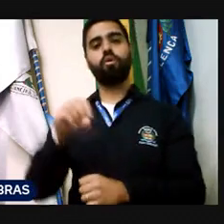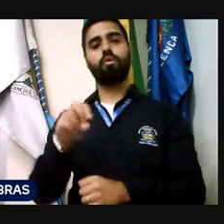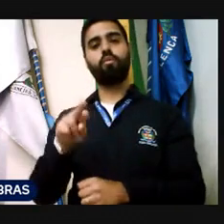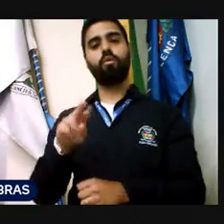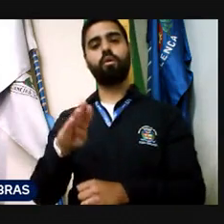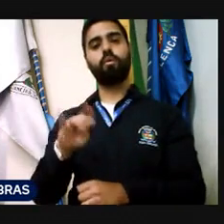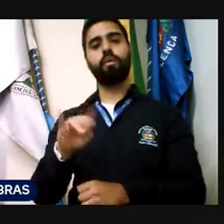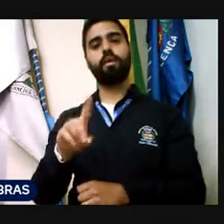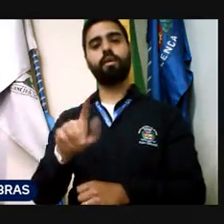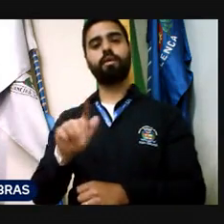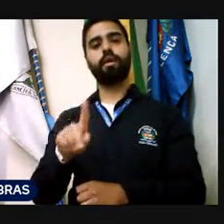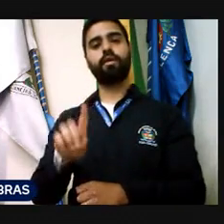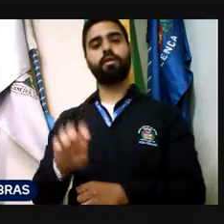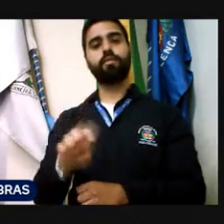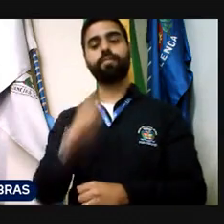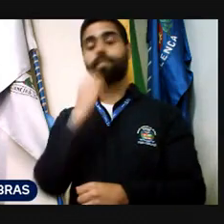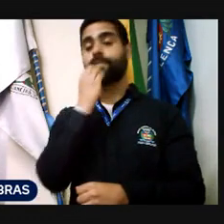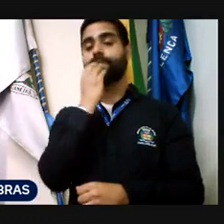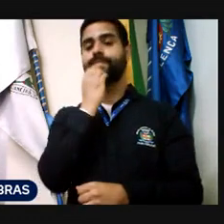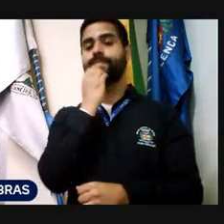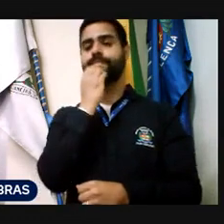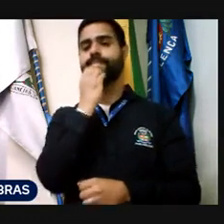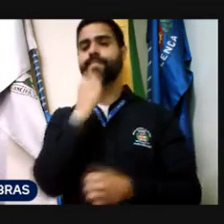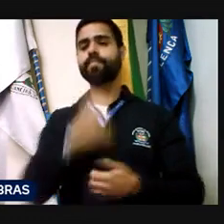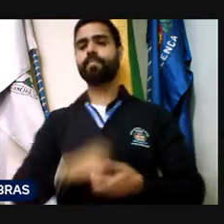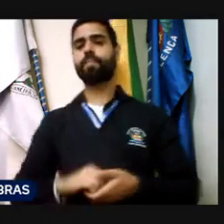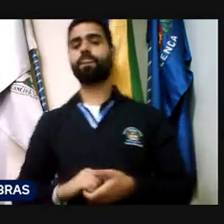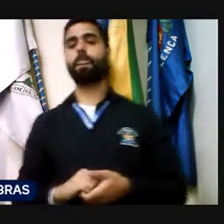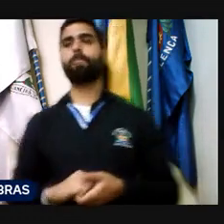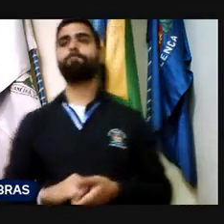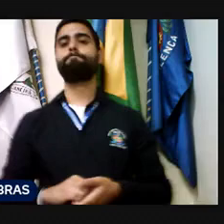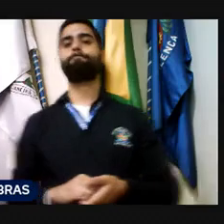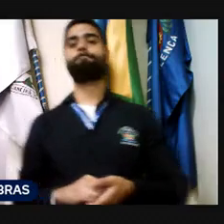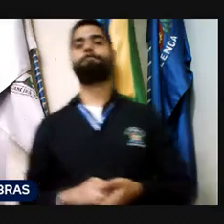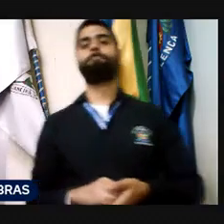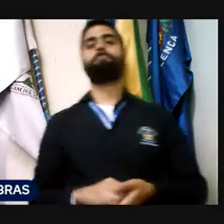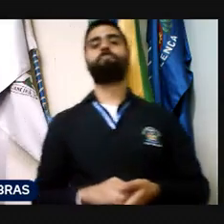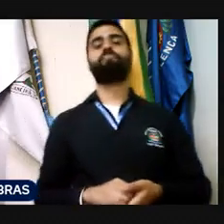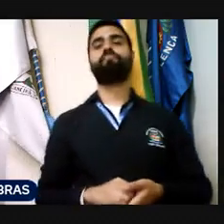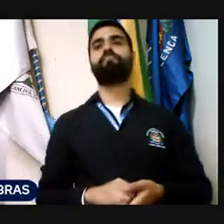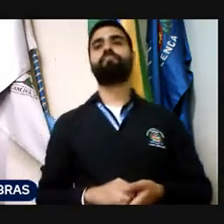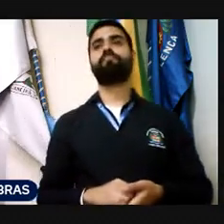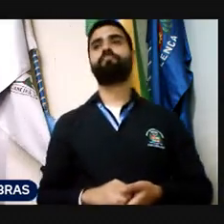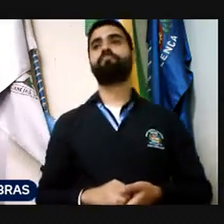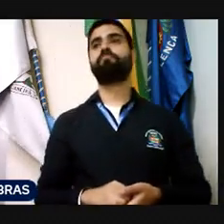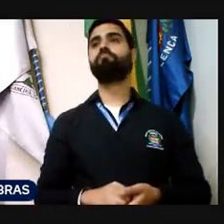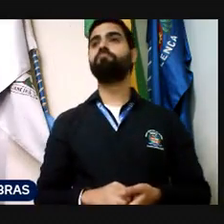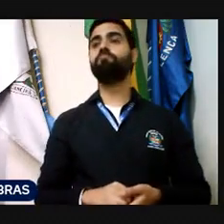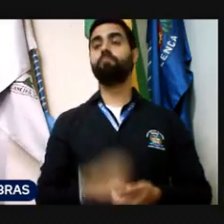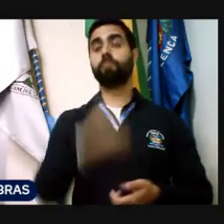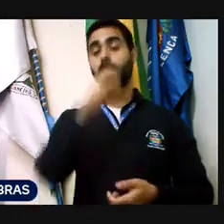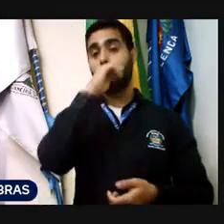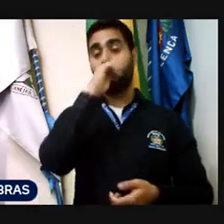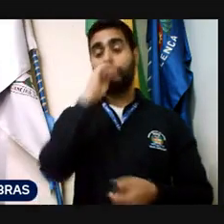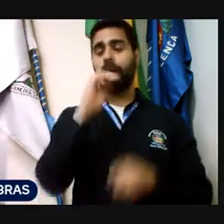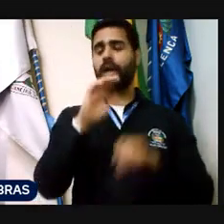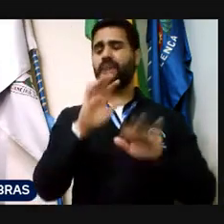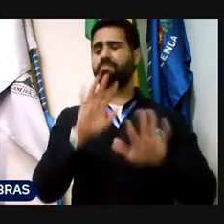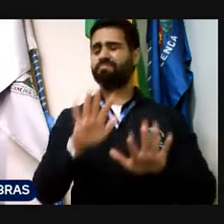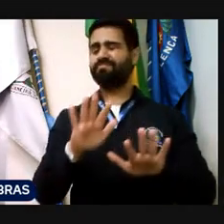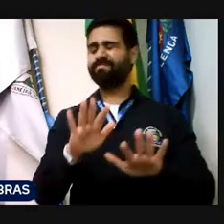comorbidades. Mas do jeito que a gente elogia, eu como médico,